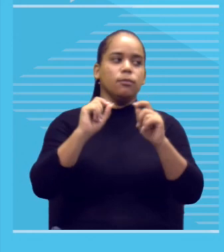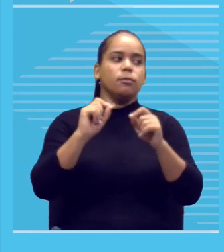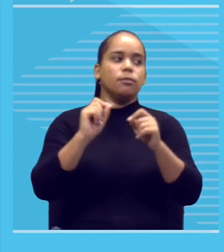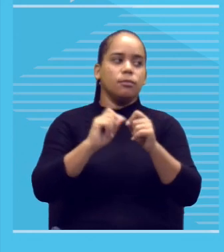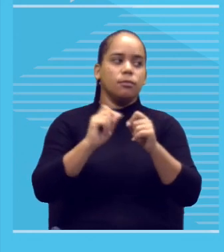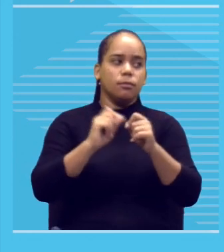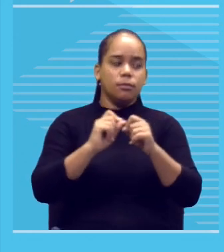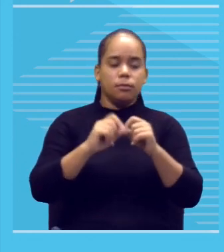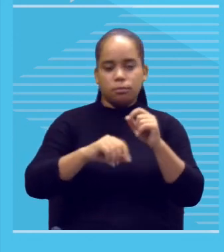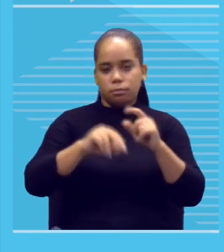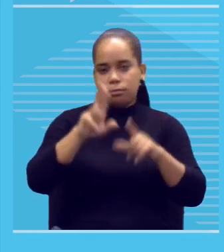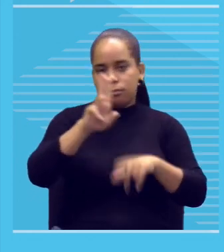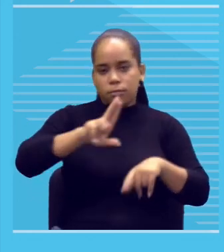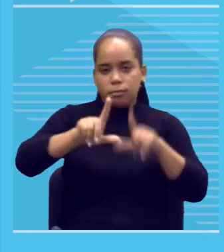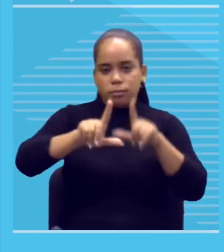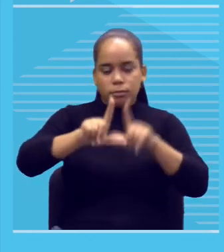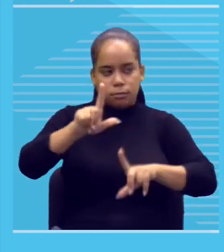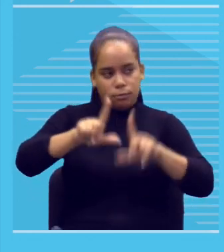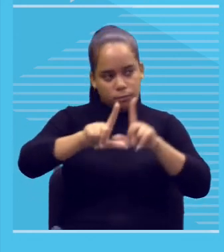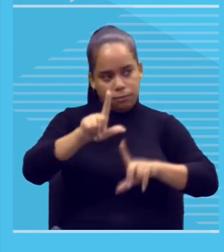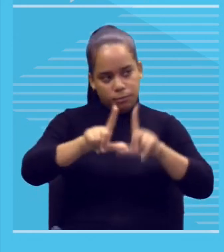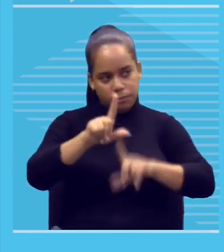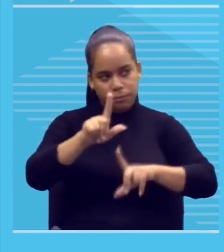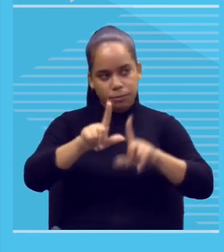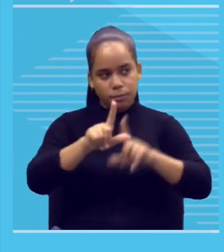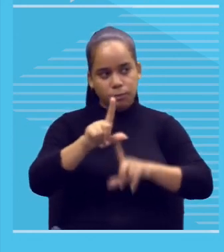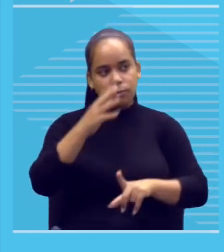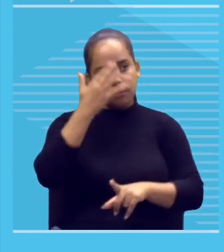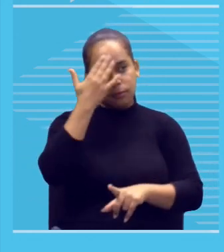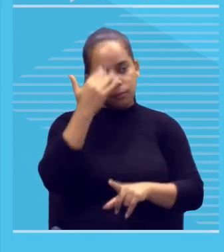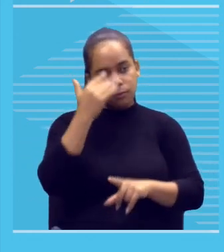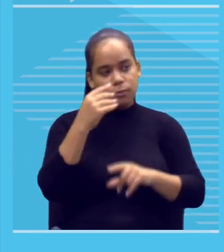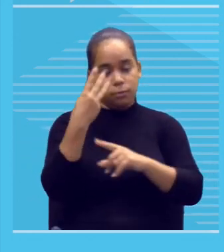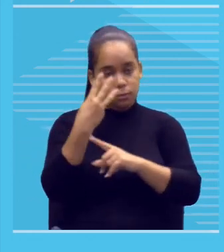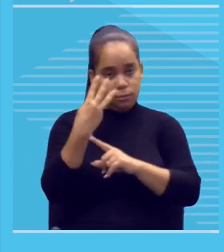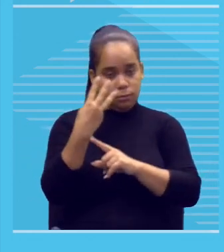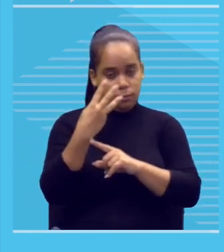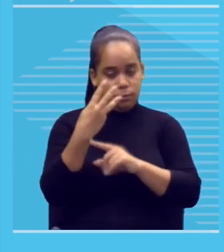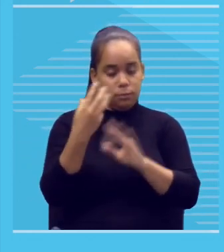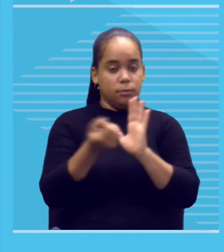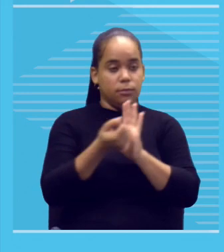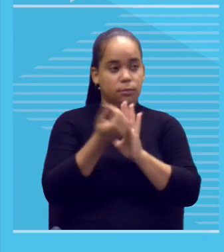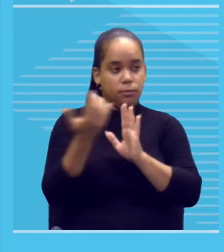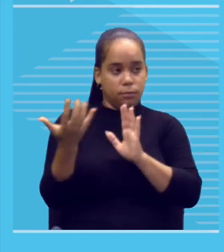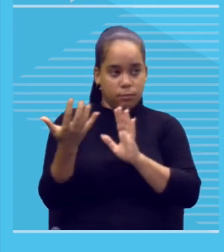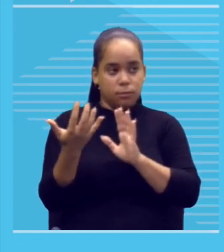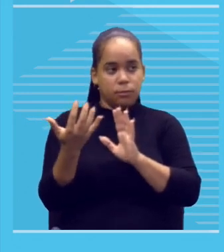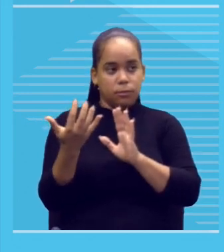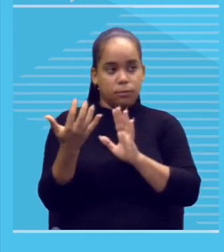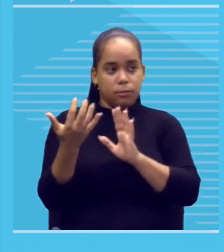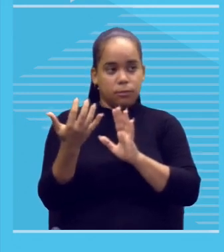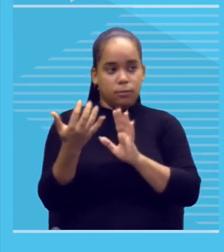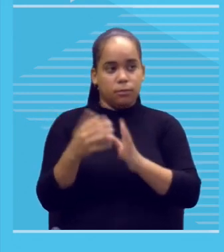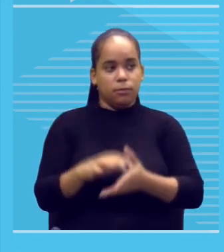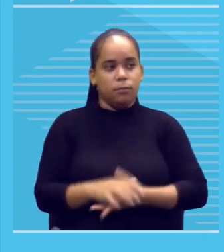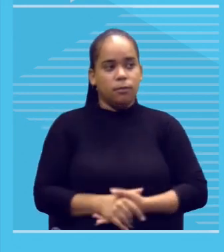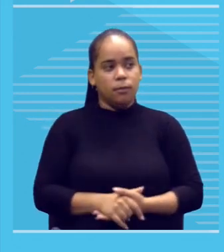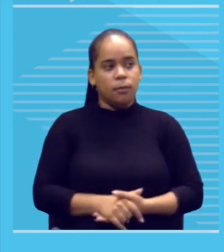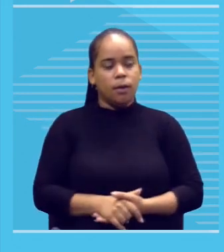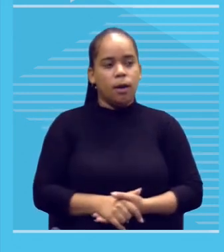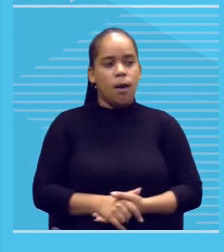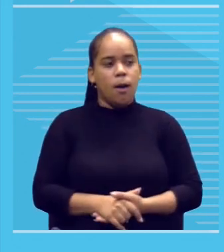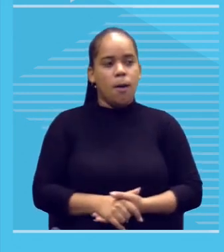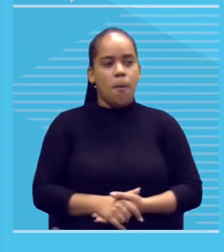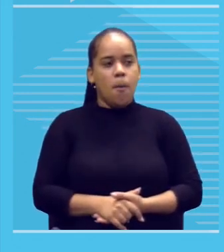usar a variável Você sabe a soma das três parcelas você sabe